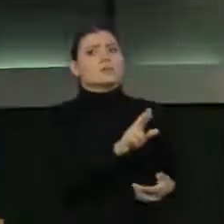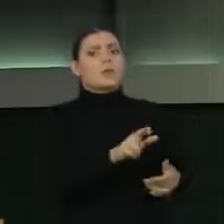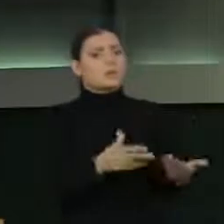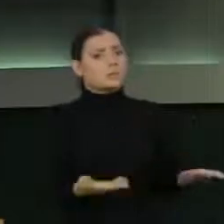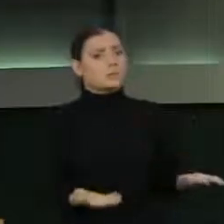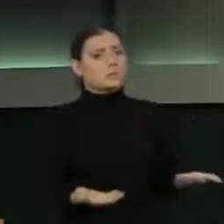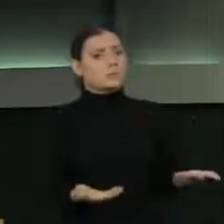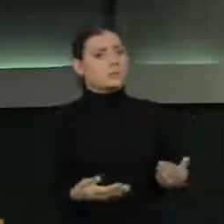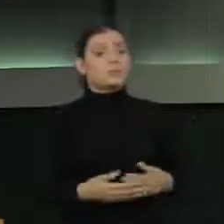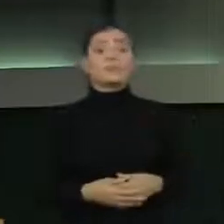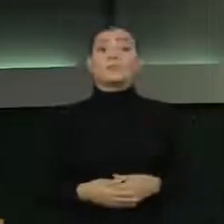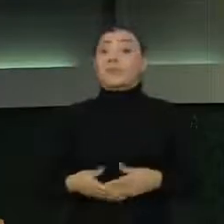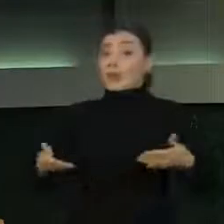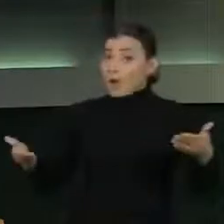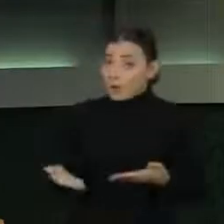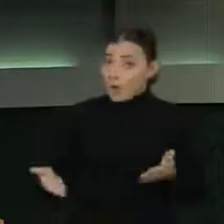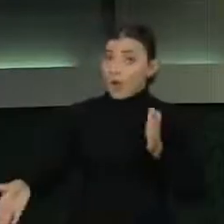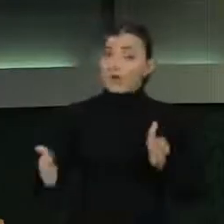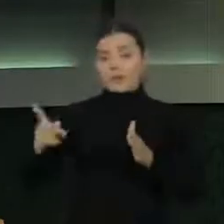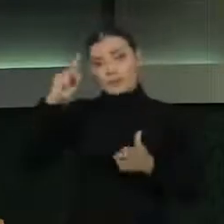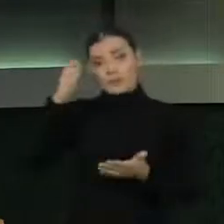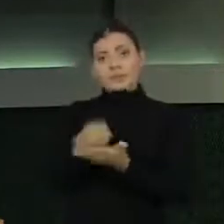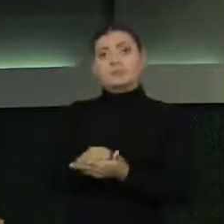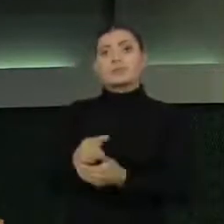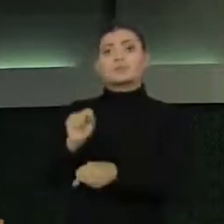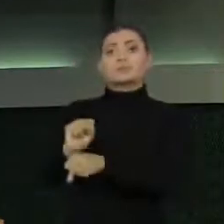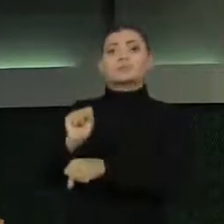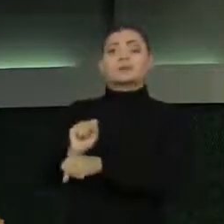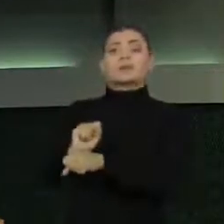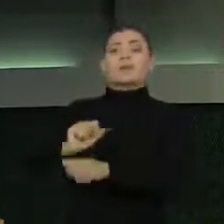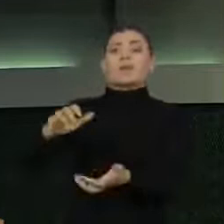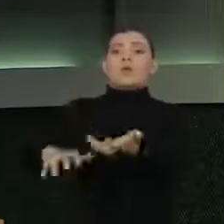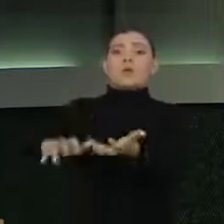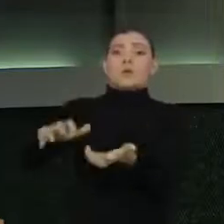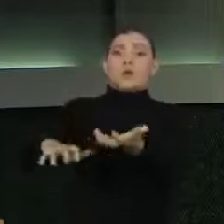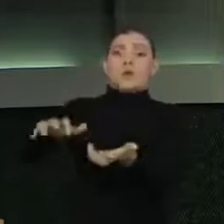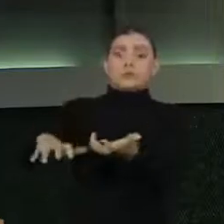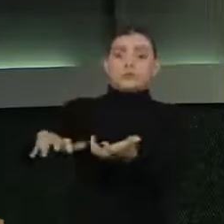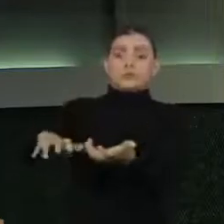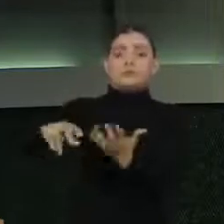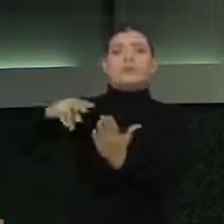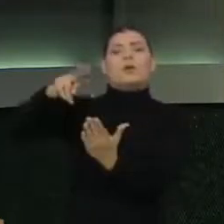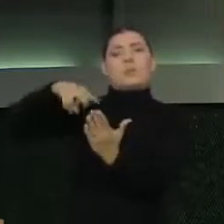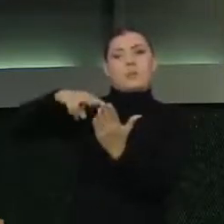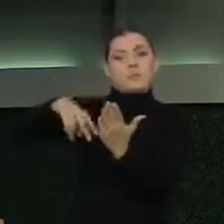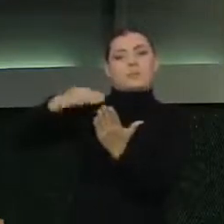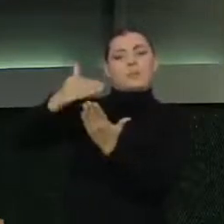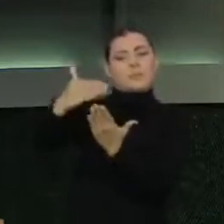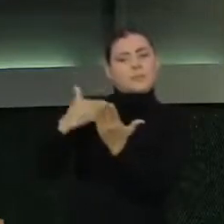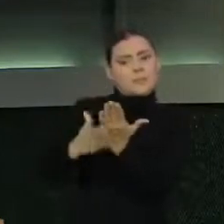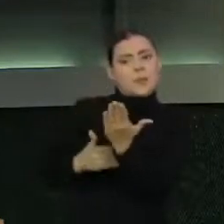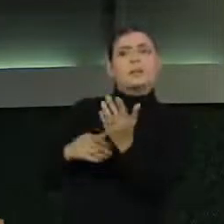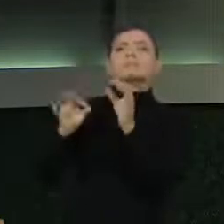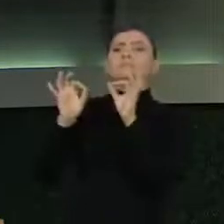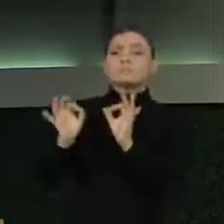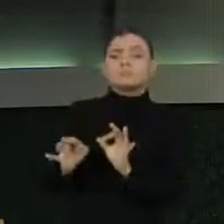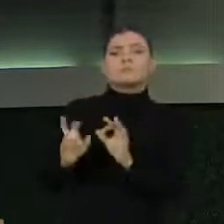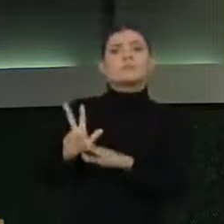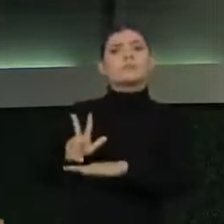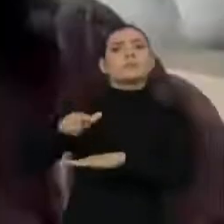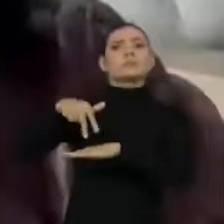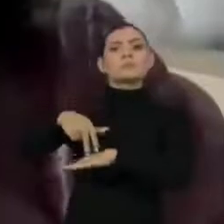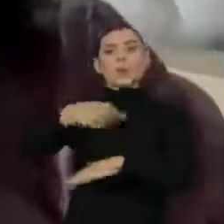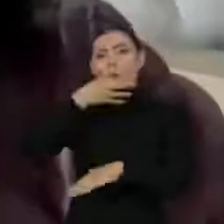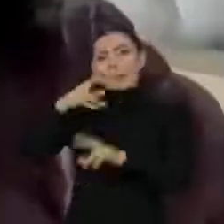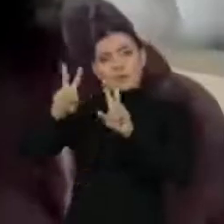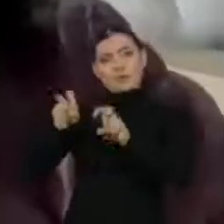demandas? Nesse momento, essa decisão está no âmbito do Congresso Nacional, né? O Congresso Nacional tem a possibilidade aí de se colocar em